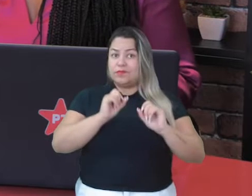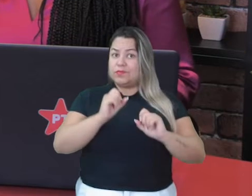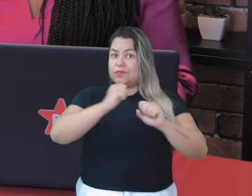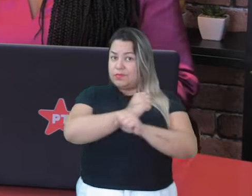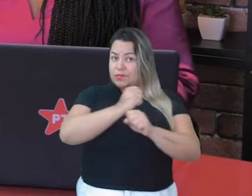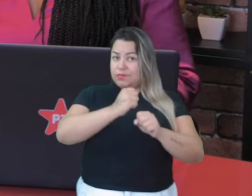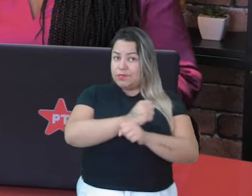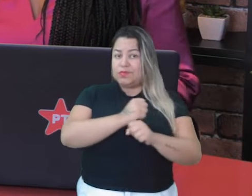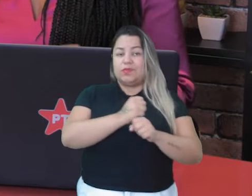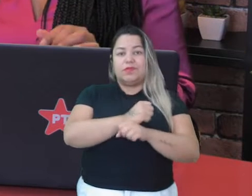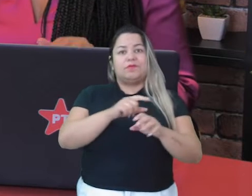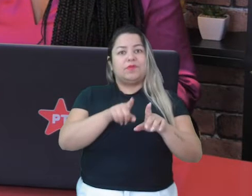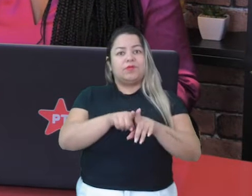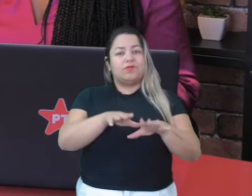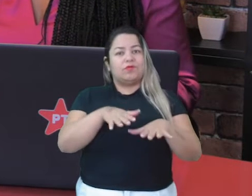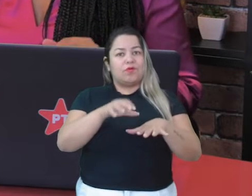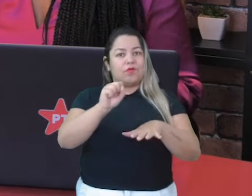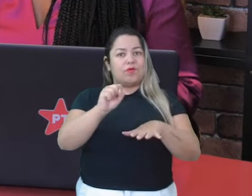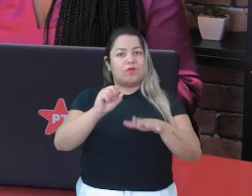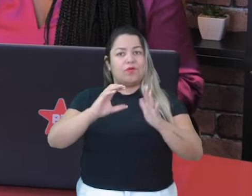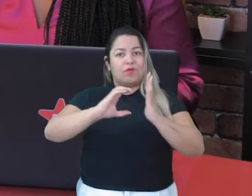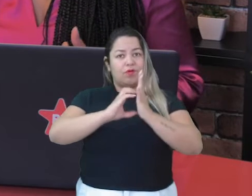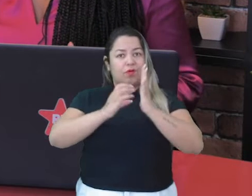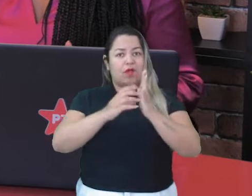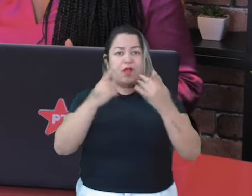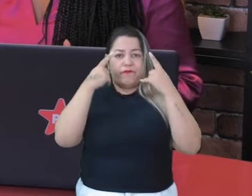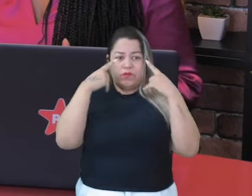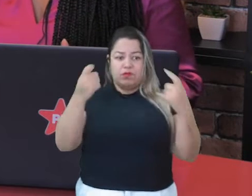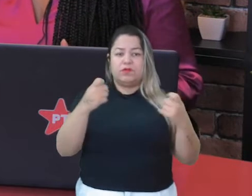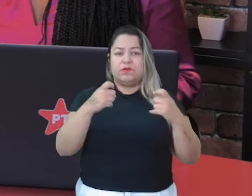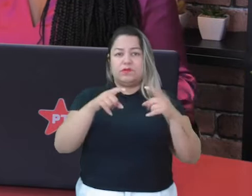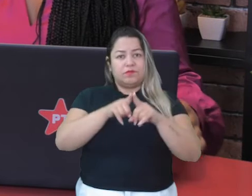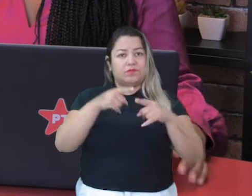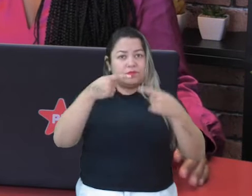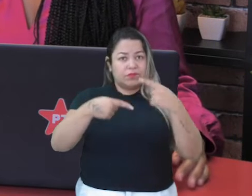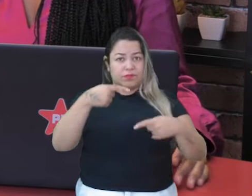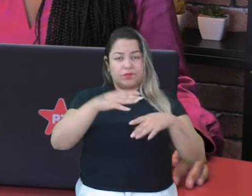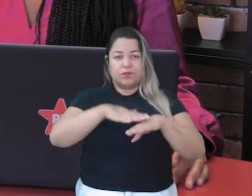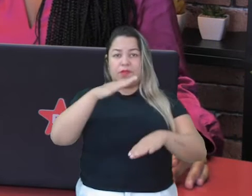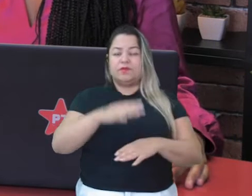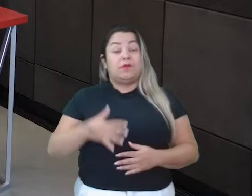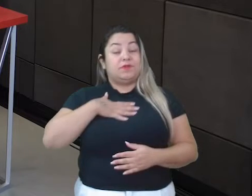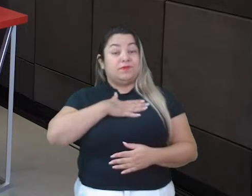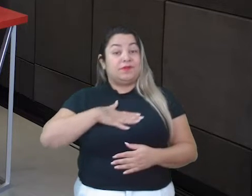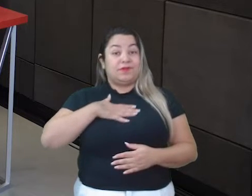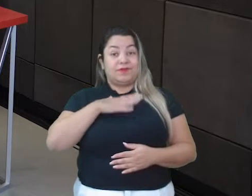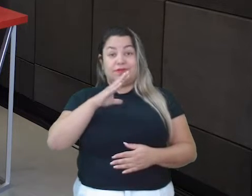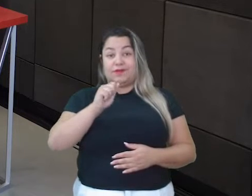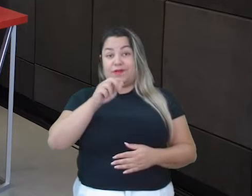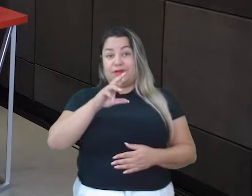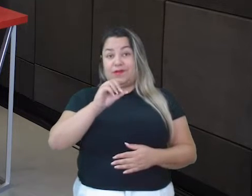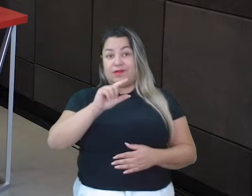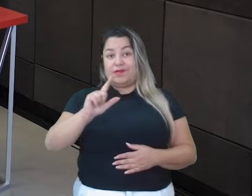do setor de construção, a manifestação de 8 partidos contra a violência política e muito mais. Muito prazer, eu